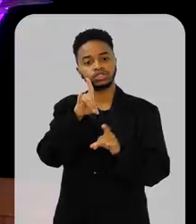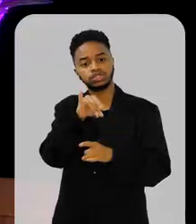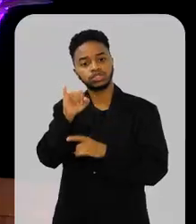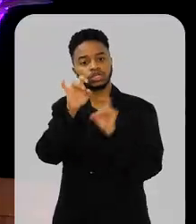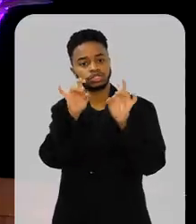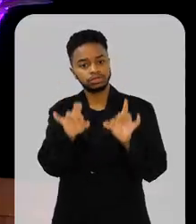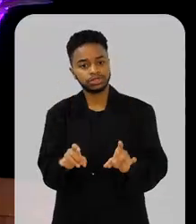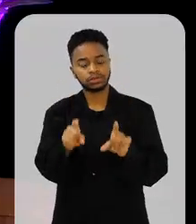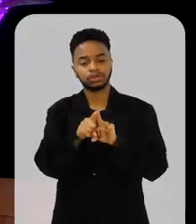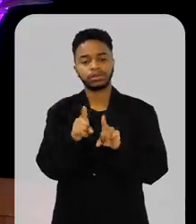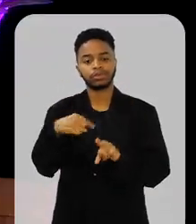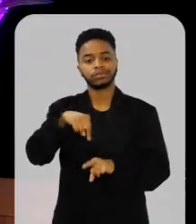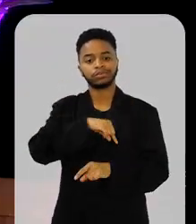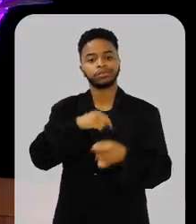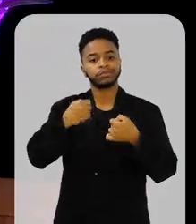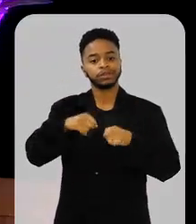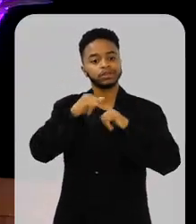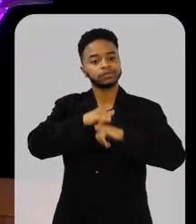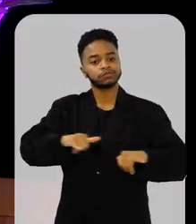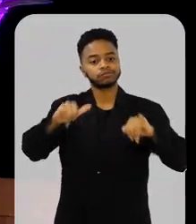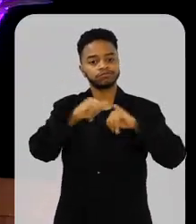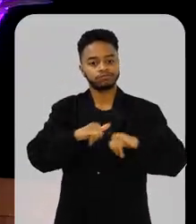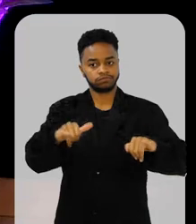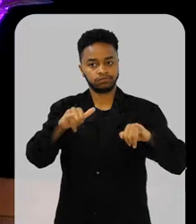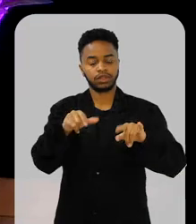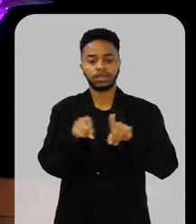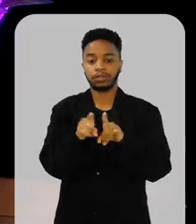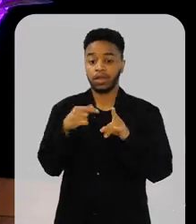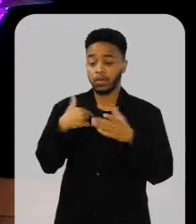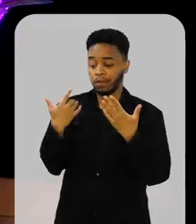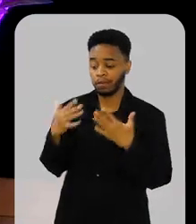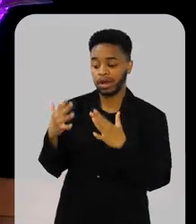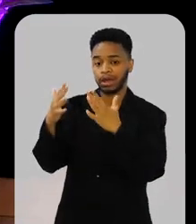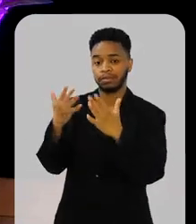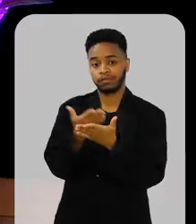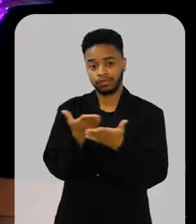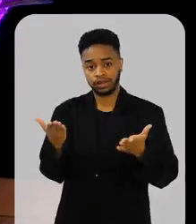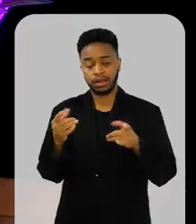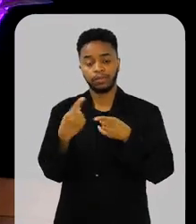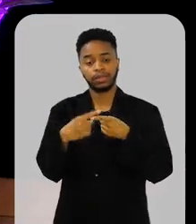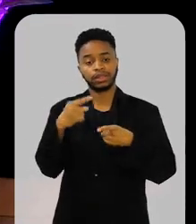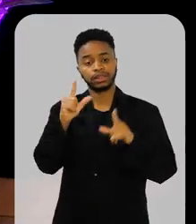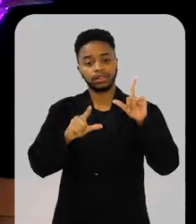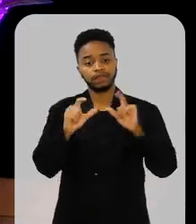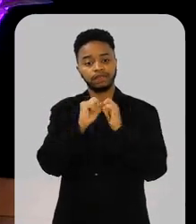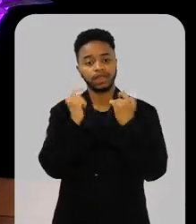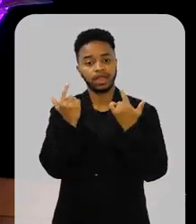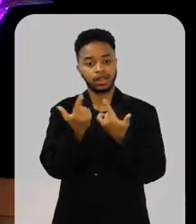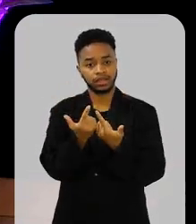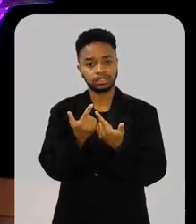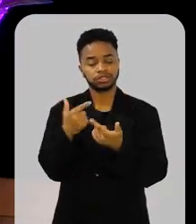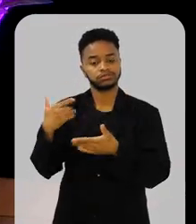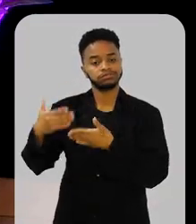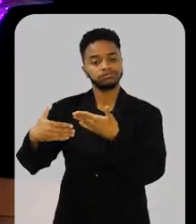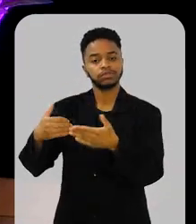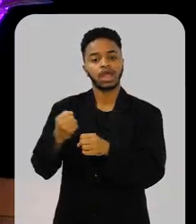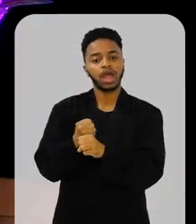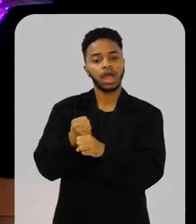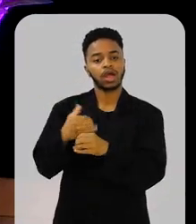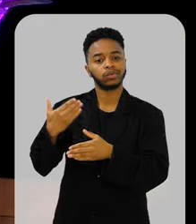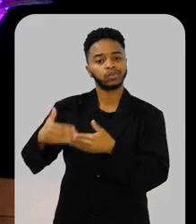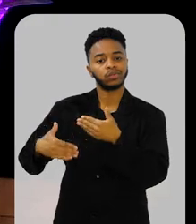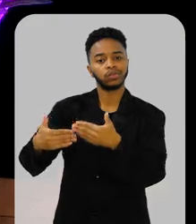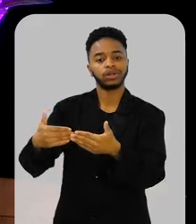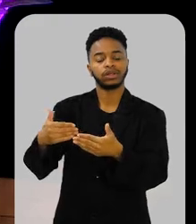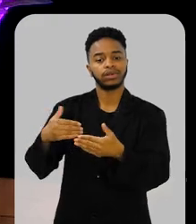dia que a gente tem que difundir. Eu até parabenizo, acho que a TV Alerge, a cada ano, né,